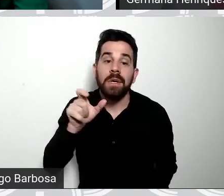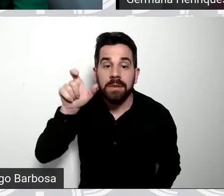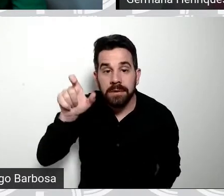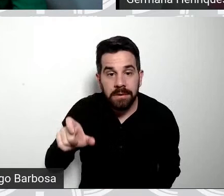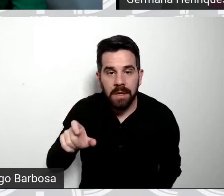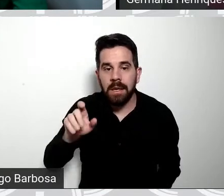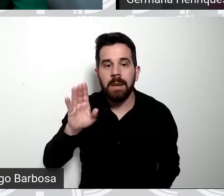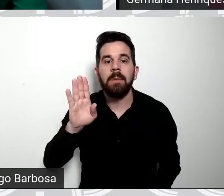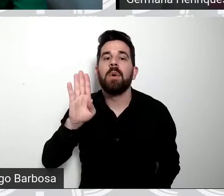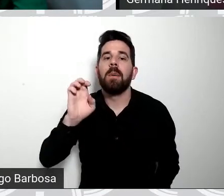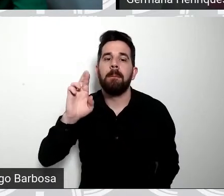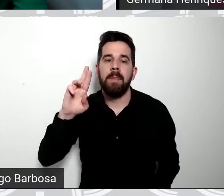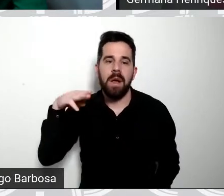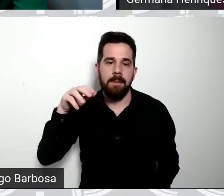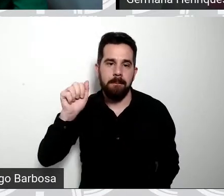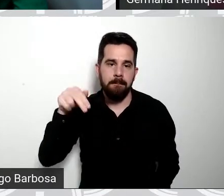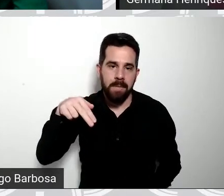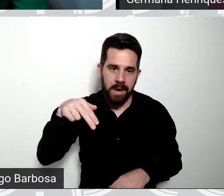Menchonic,